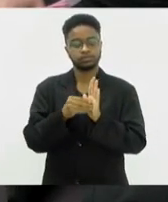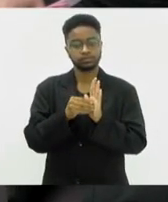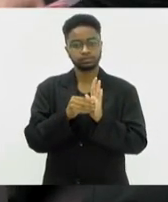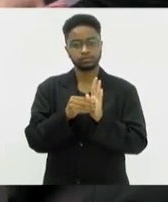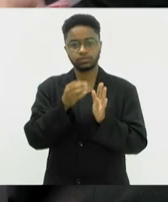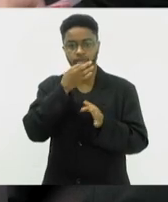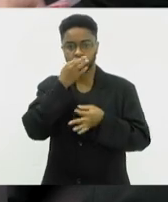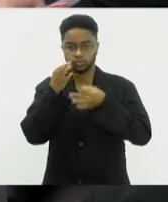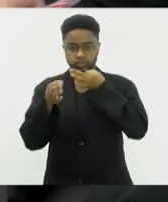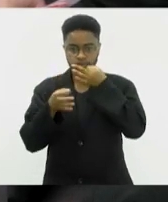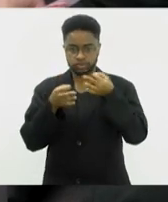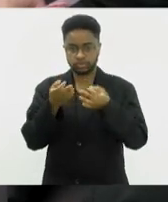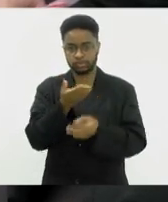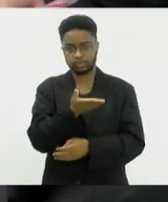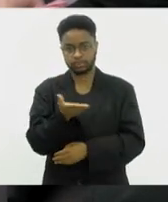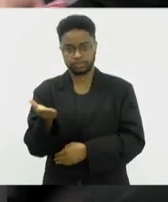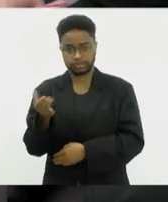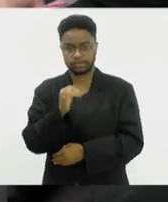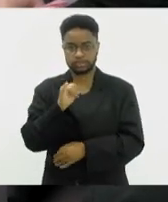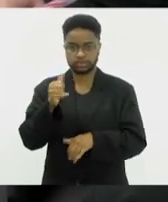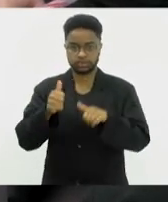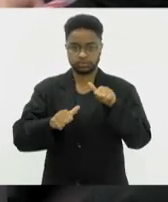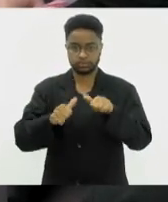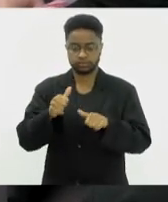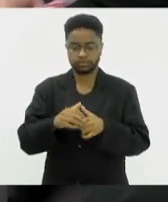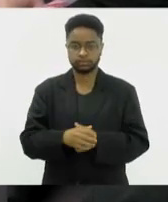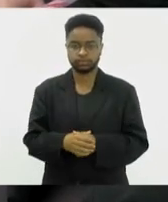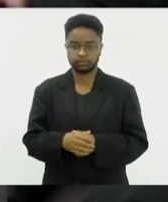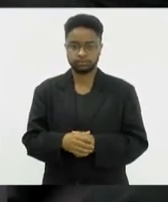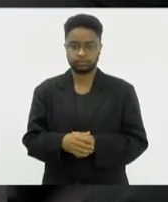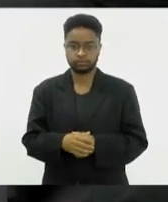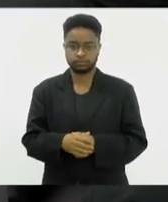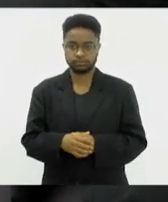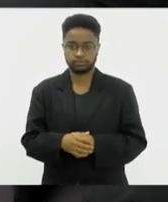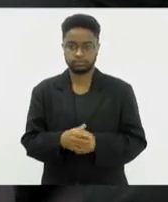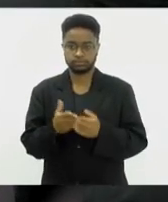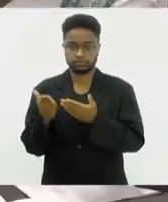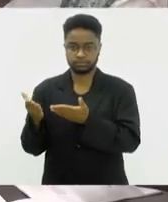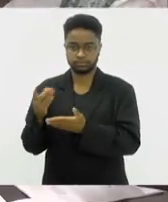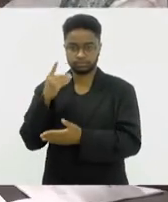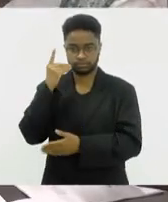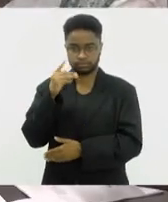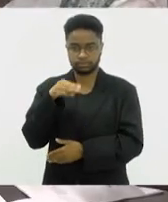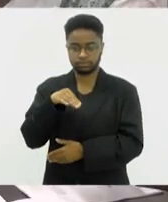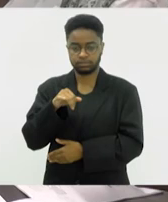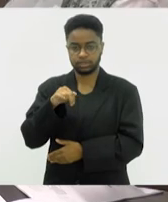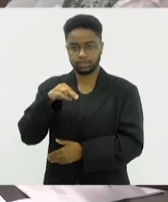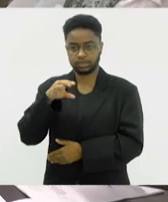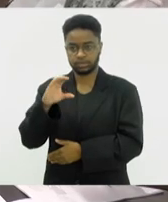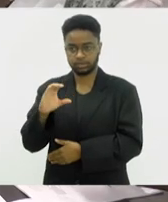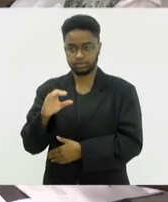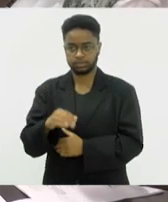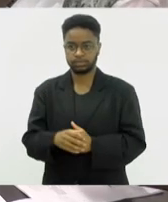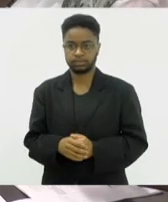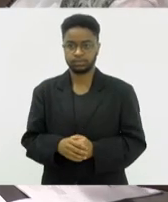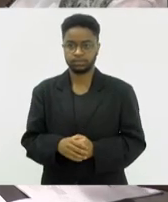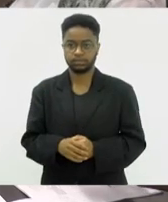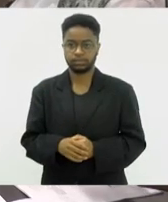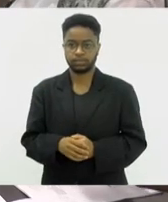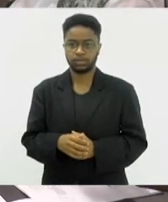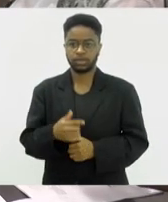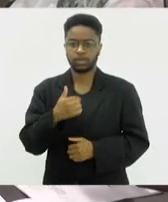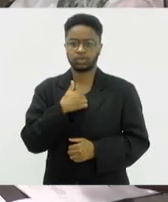essas sugestões a quem for fazer a vista. A vista deputado Carlos Mink. Perfeito. Deixa eu só